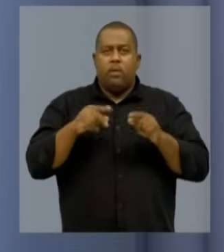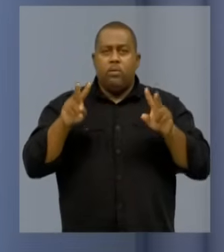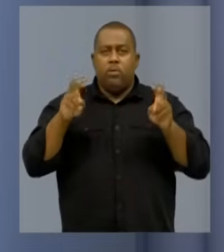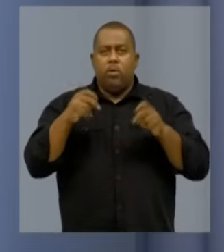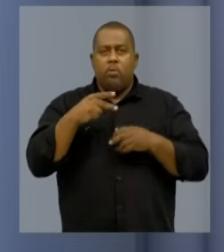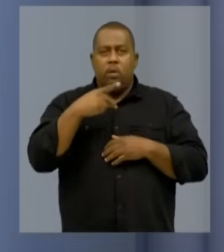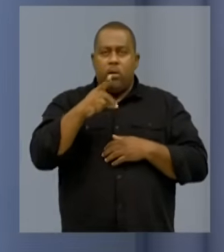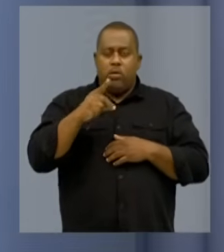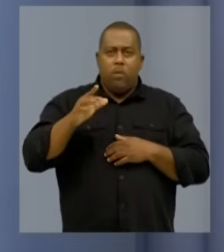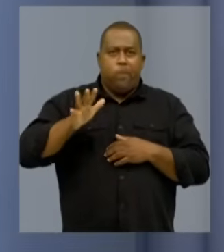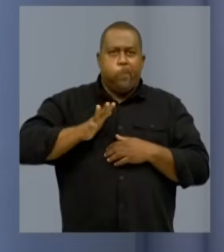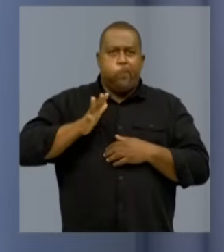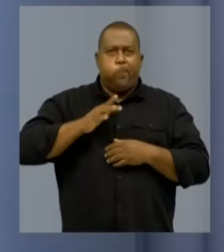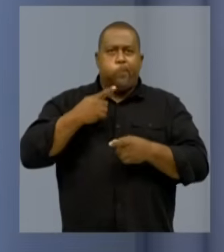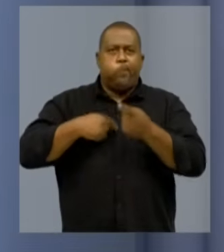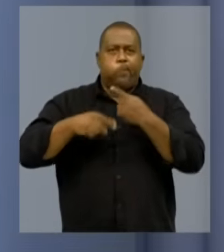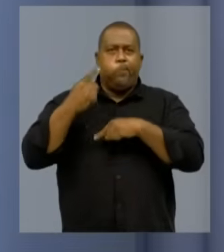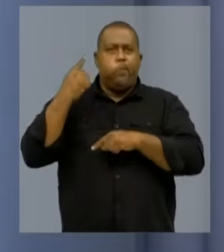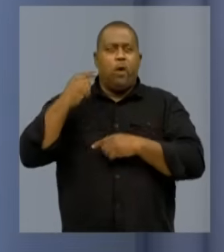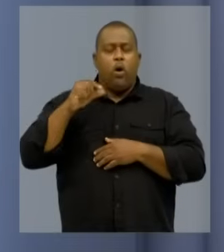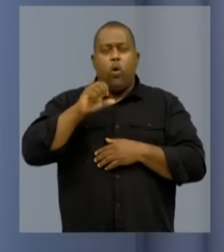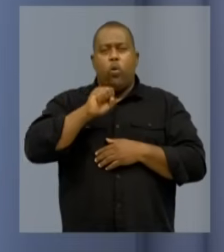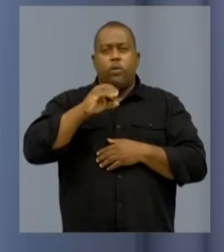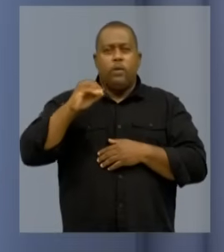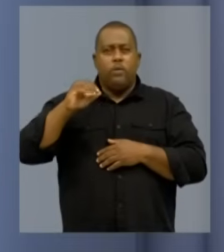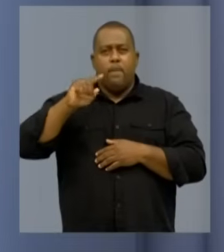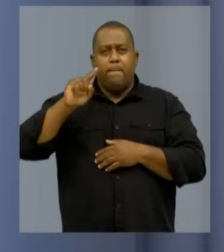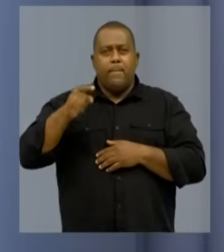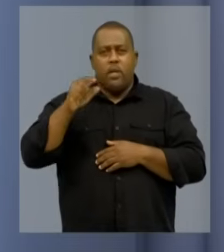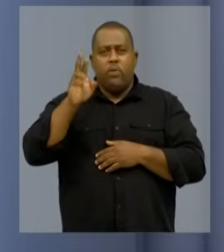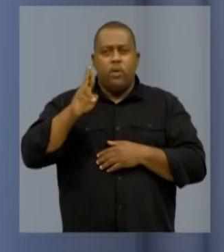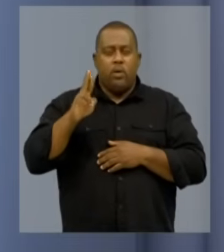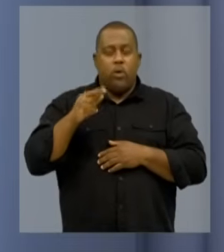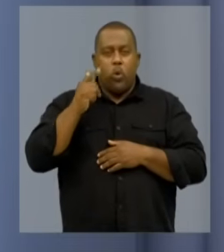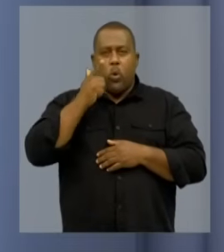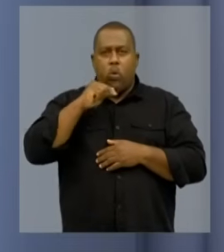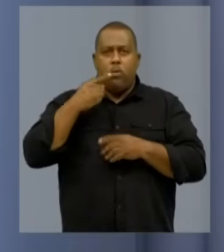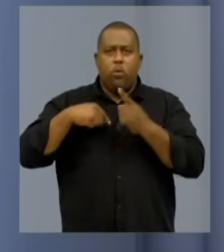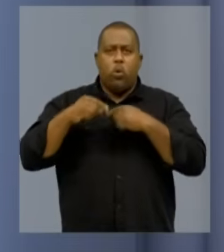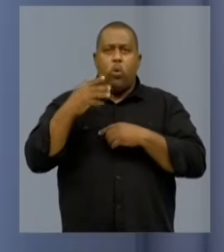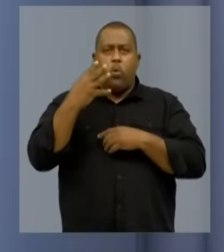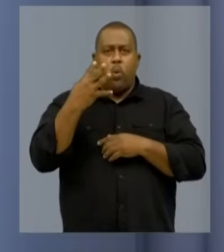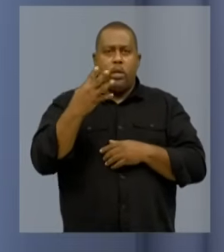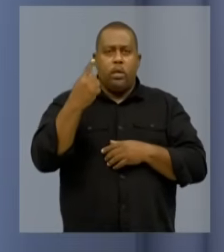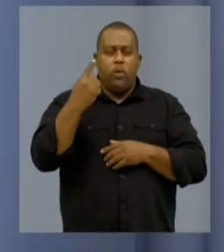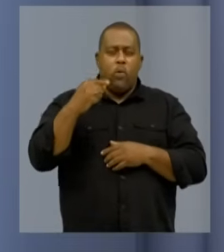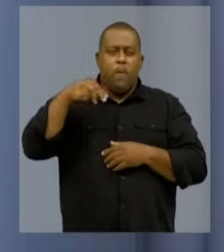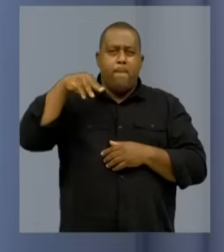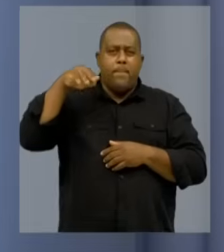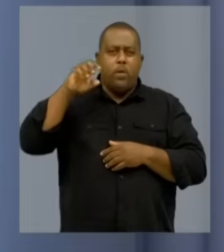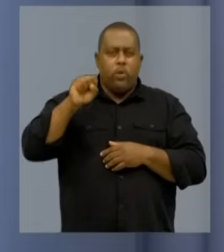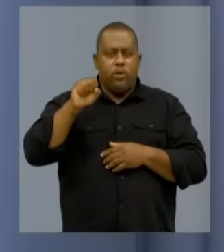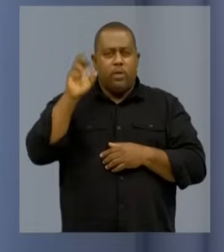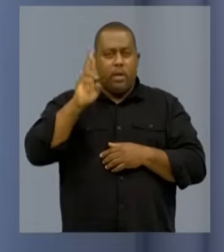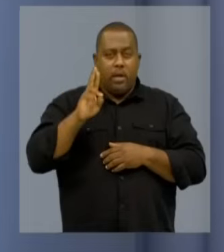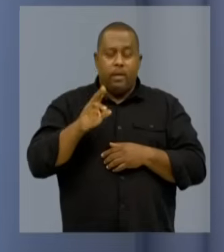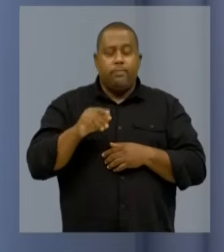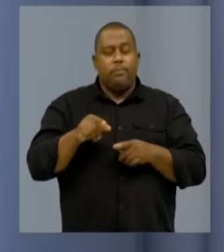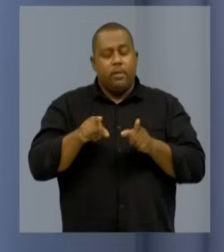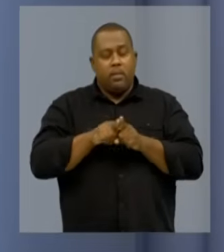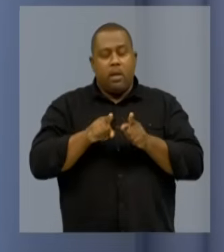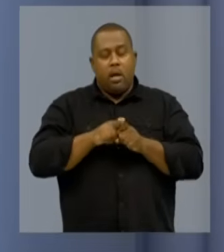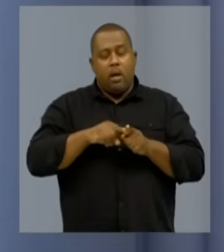seu patrimônio de R$800 mil para R$41 milhões. É uma boa oportunidade, inclusive, para